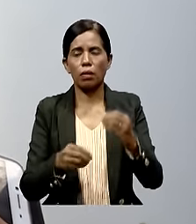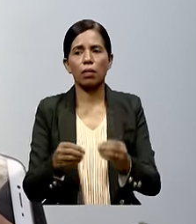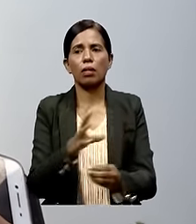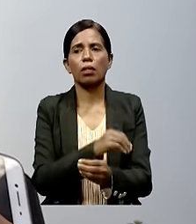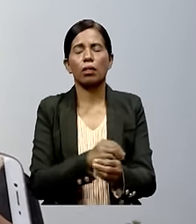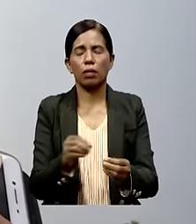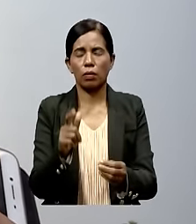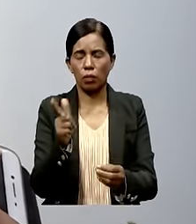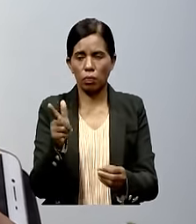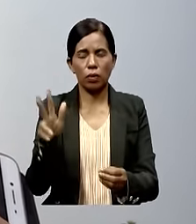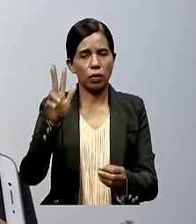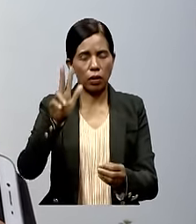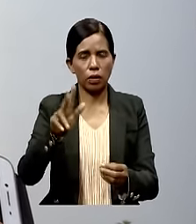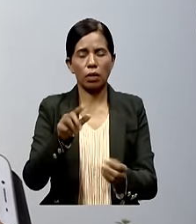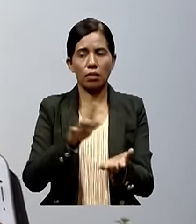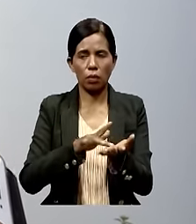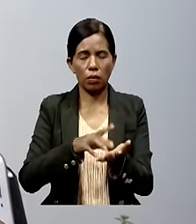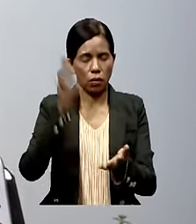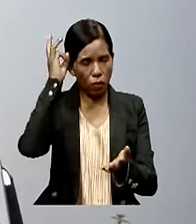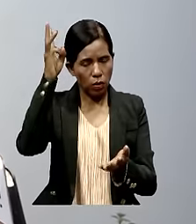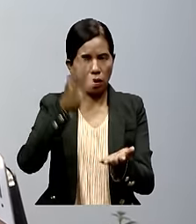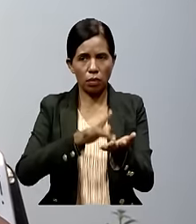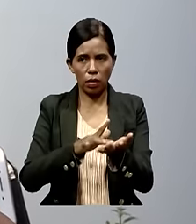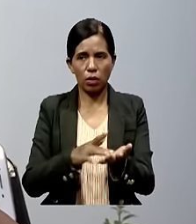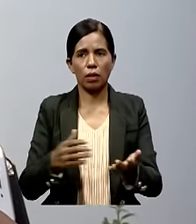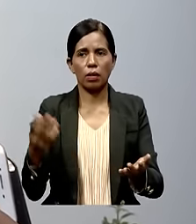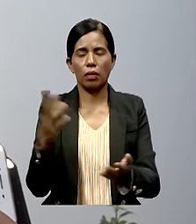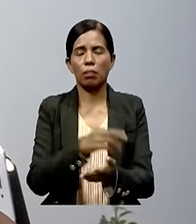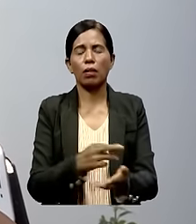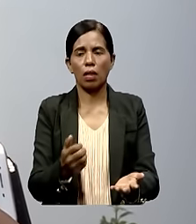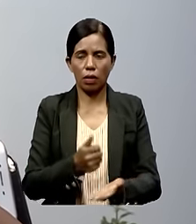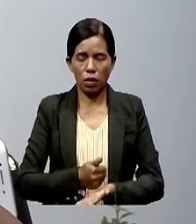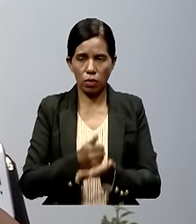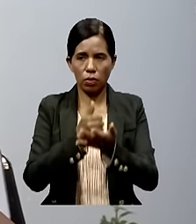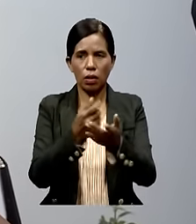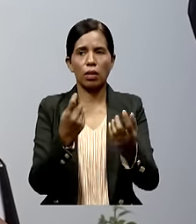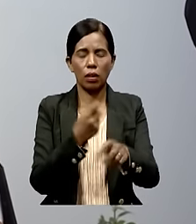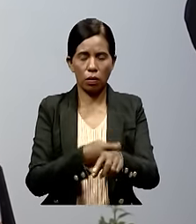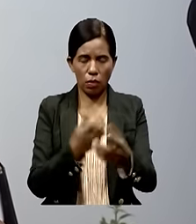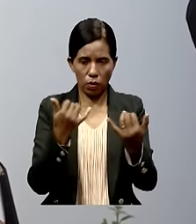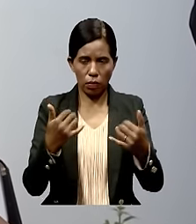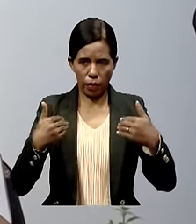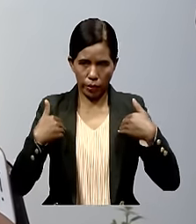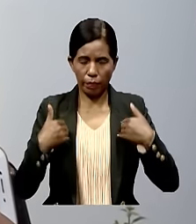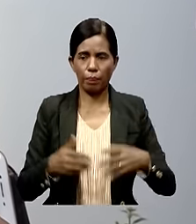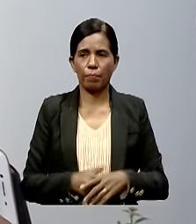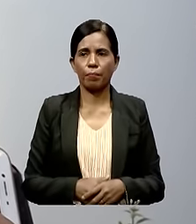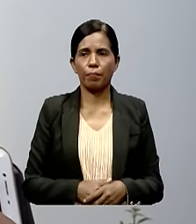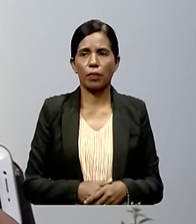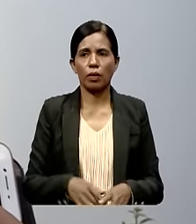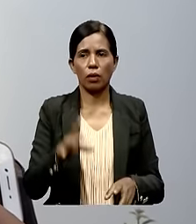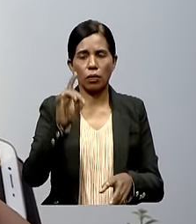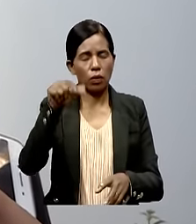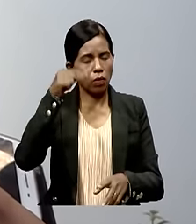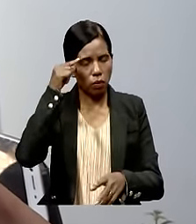23 items na be mak perkupa ba iya ay mor sin be mak le i responder ra ko sitasaun real na be mak iya. Né, oitavo